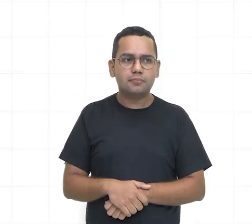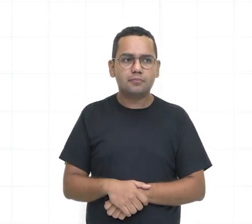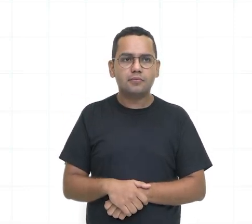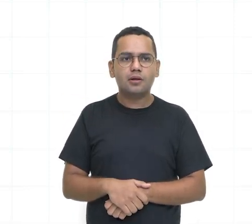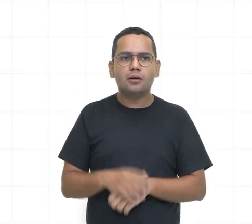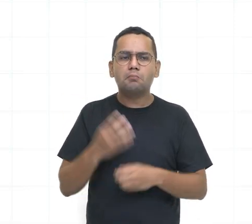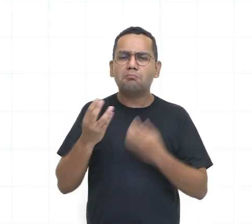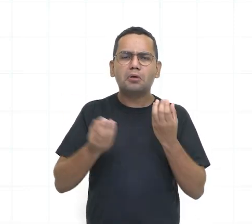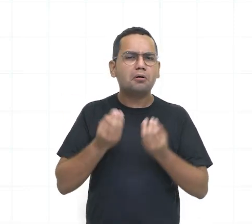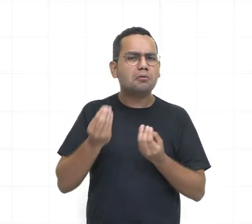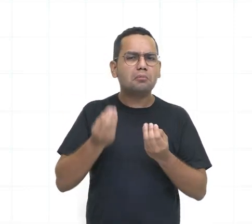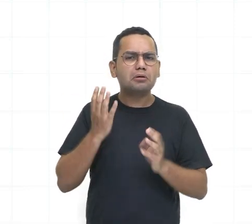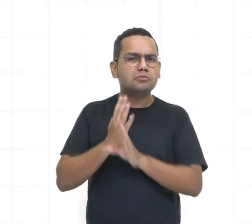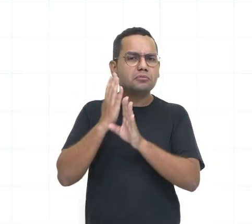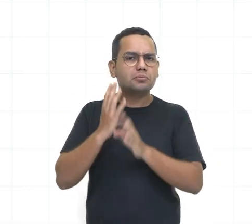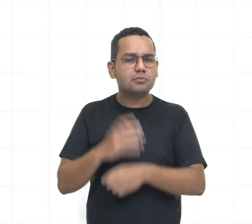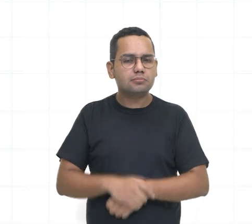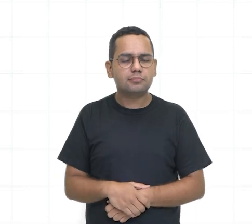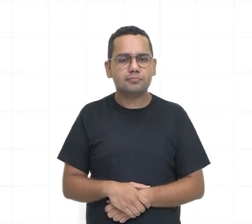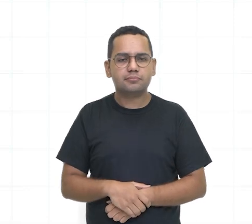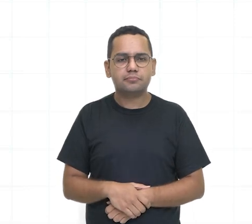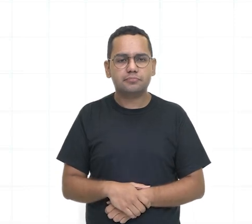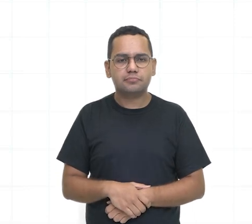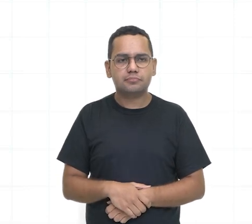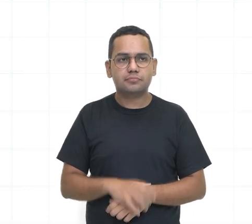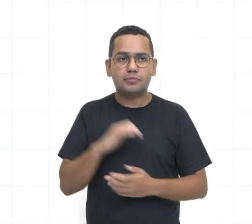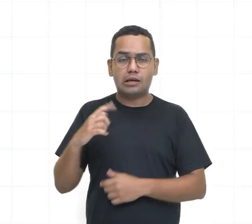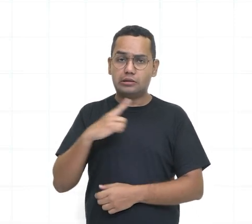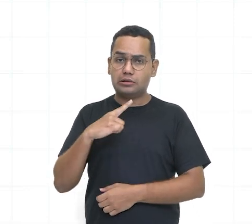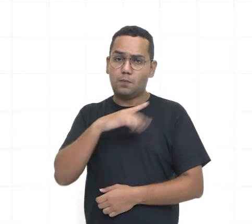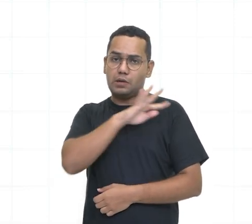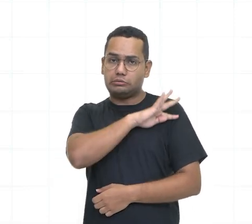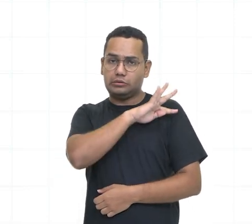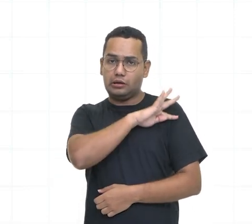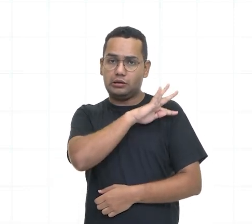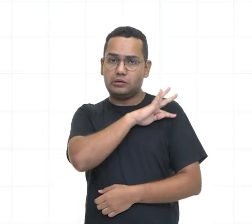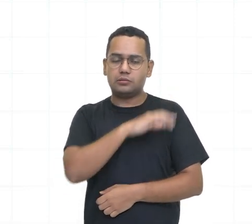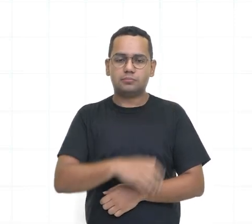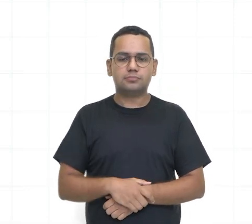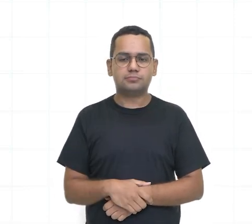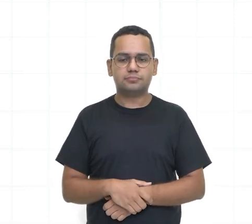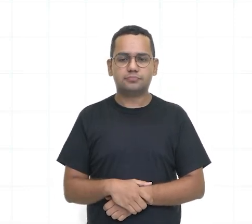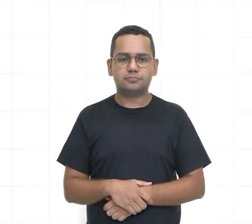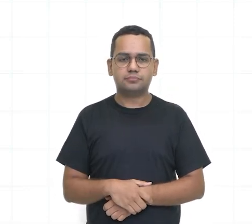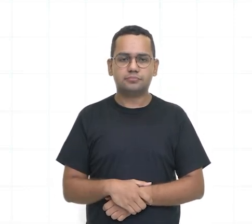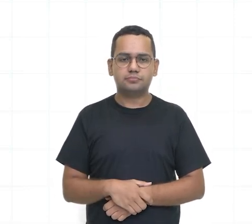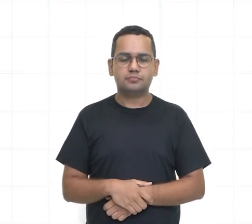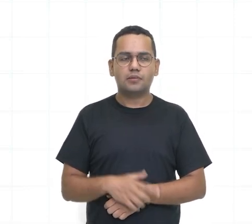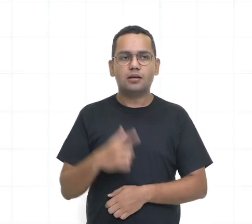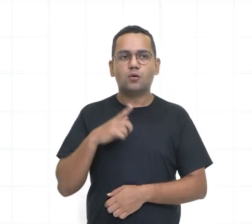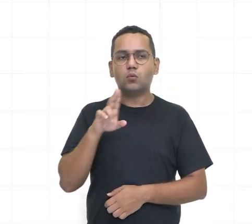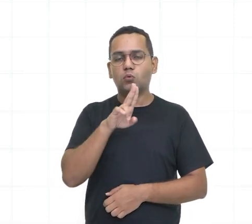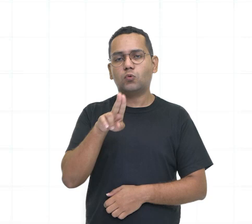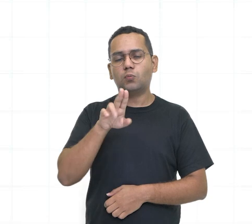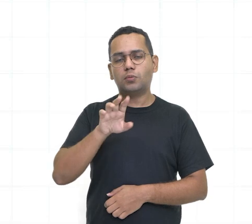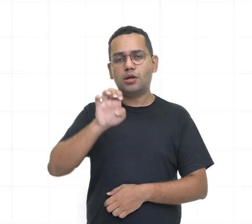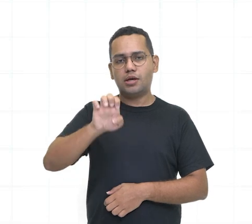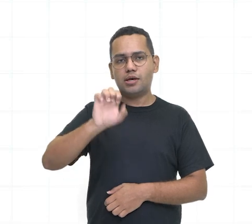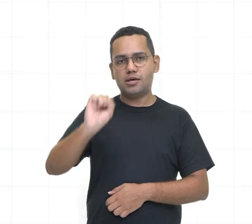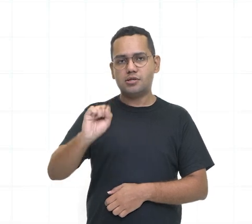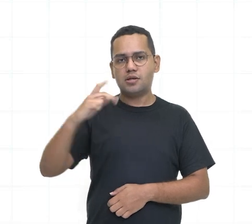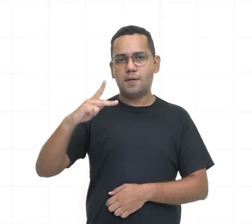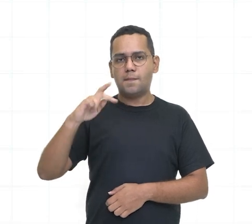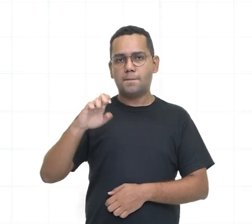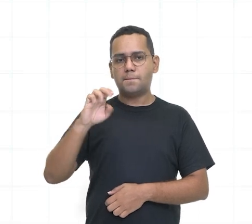elas são compostas? Existe uma técnica chamada, né, de espectrometria, certo? E por meio